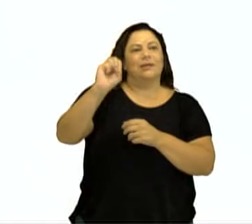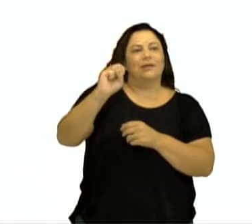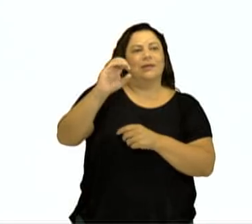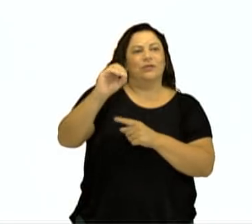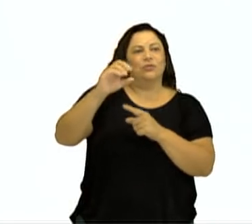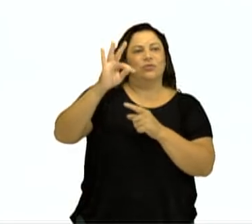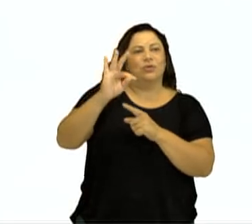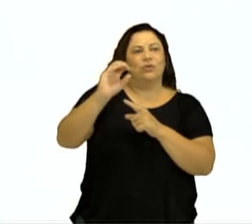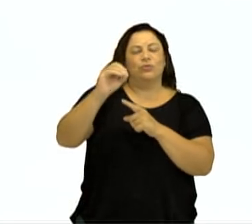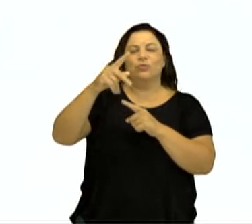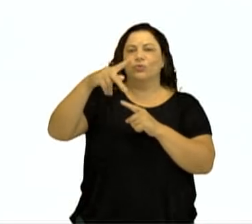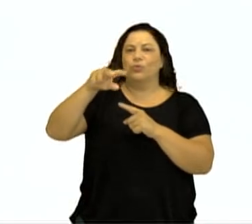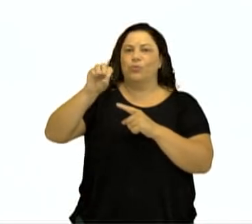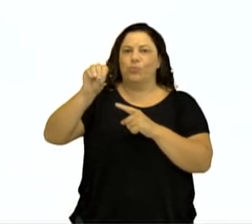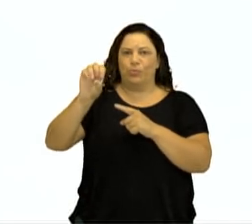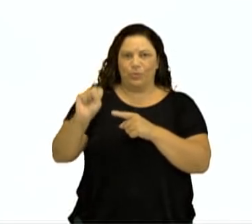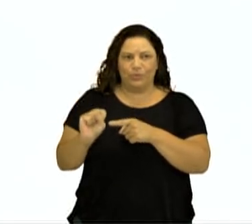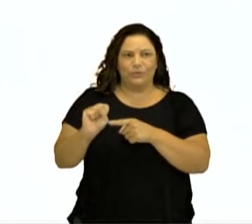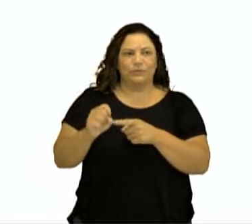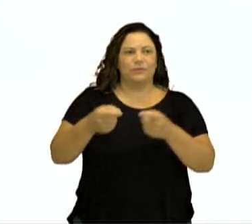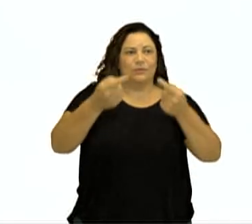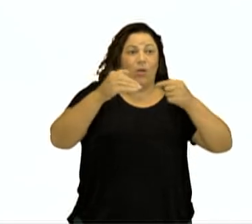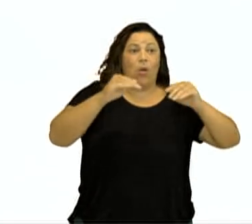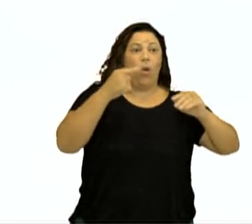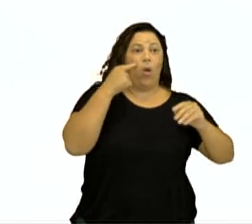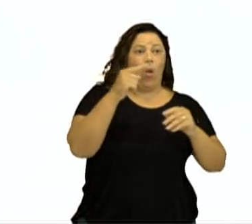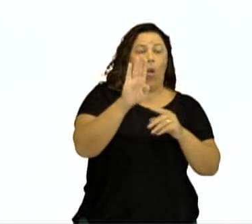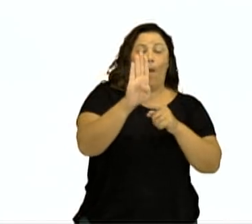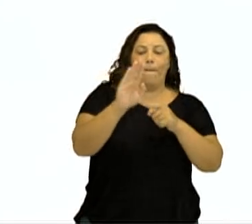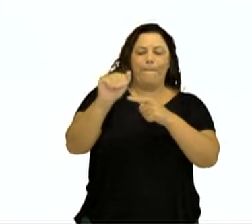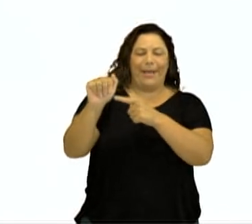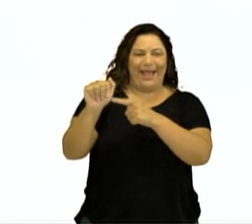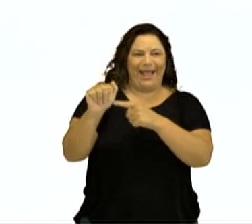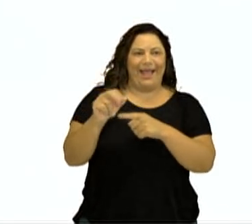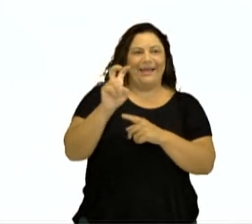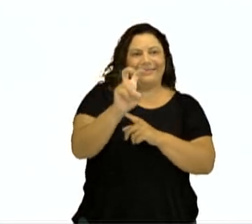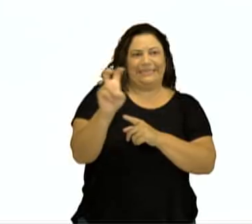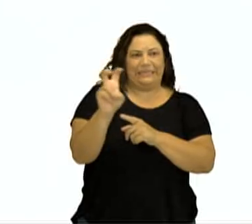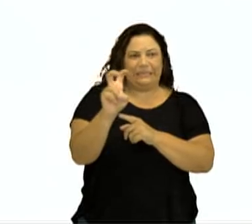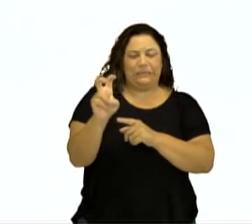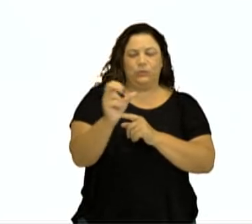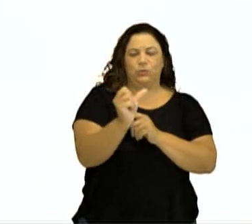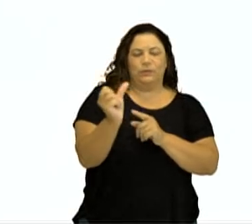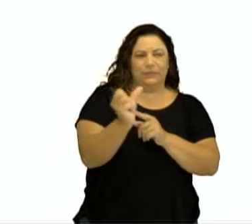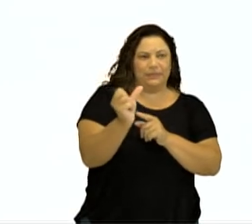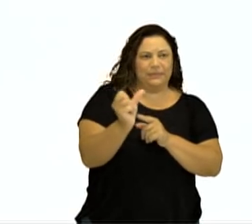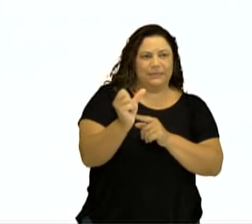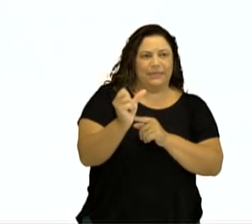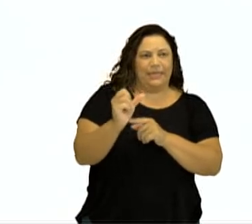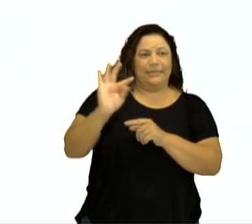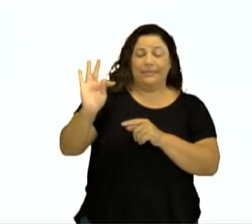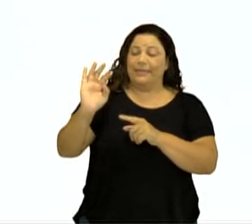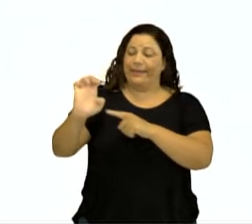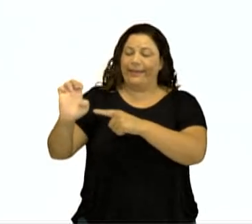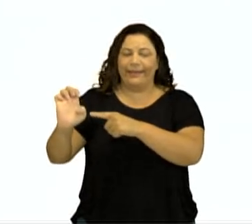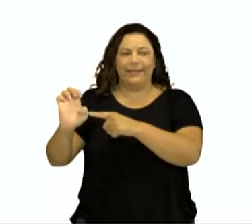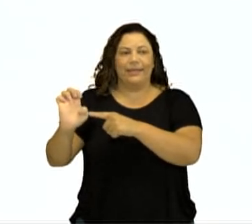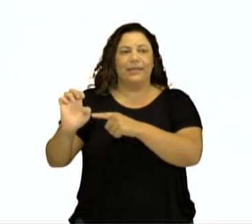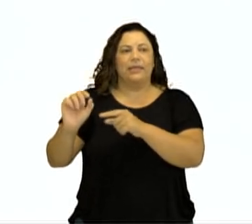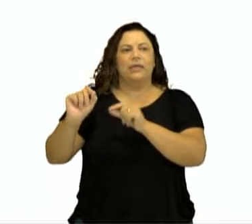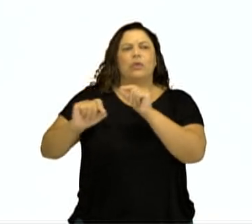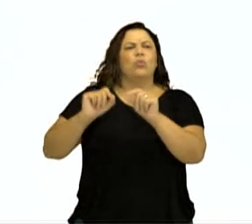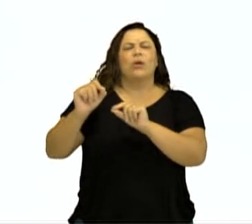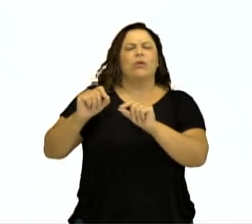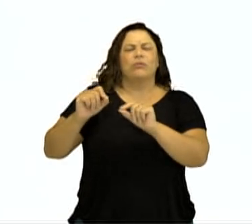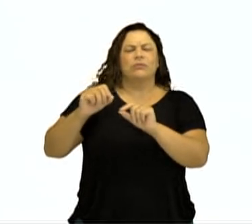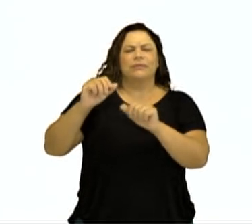ó, 55, 56. Telúrio, 55 lá em cima, 52. Qual que é a massa do telúrio